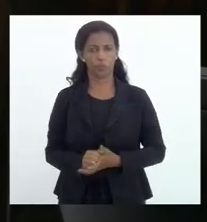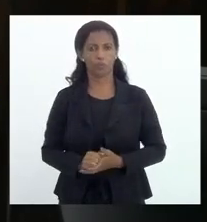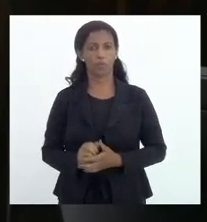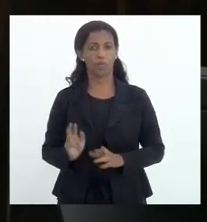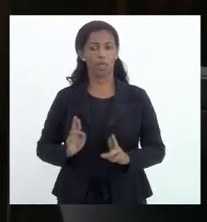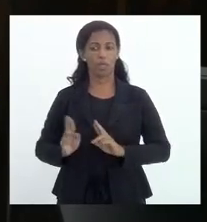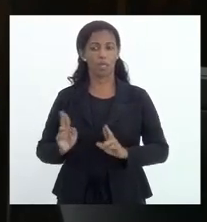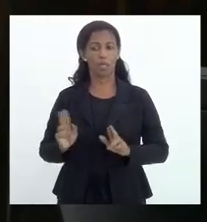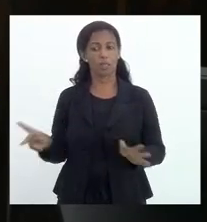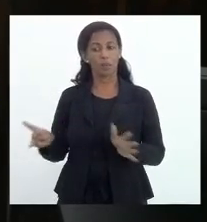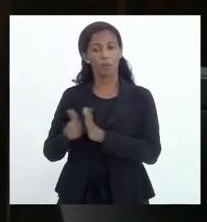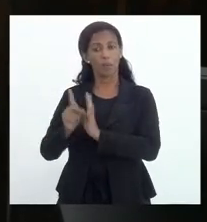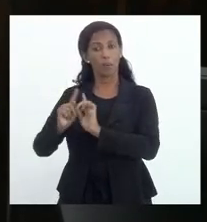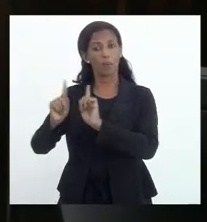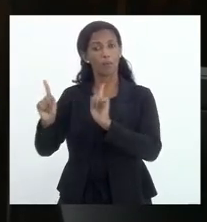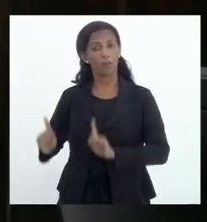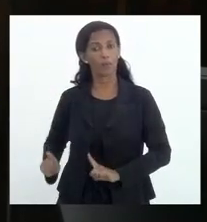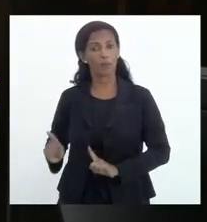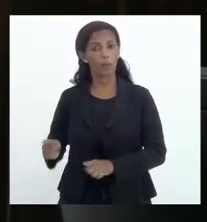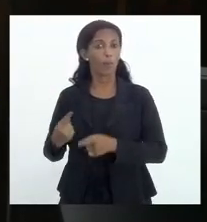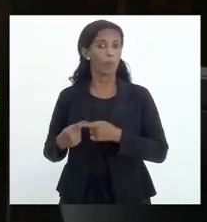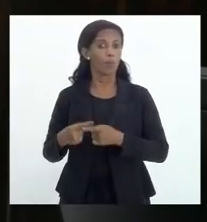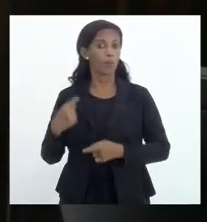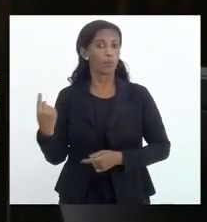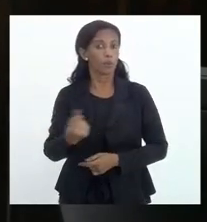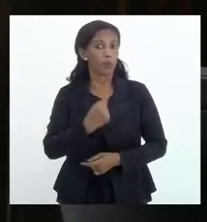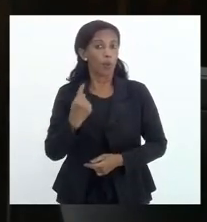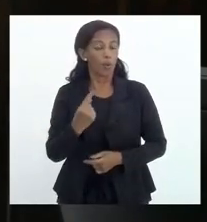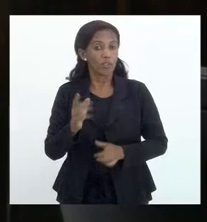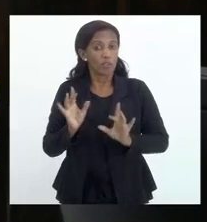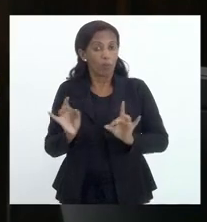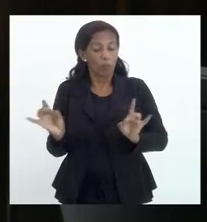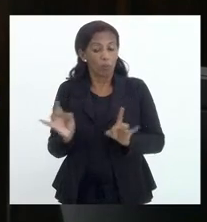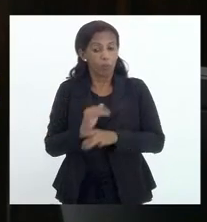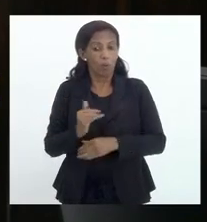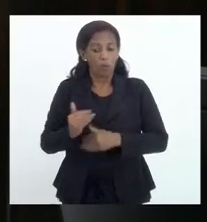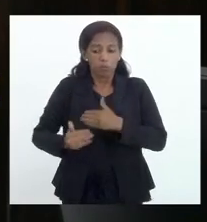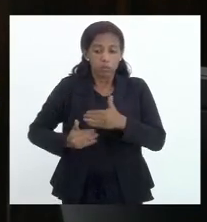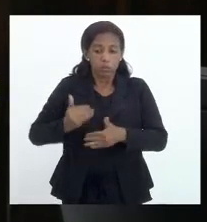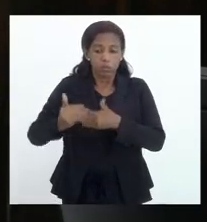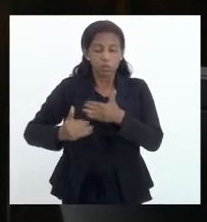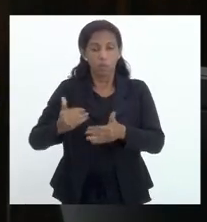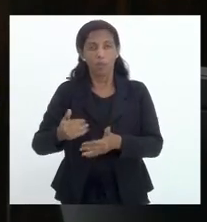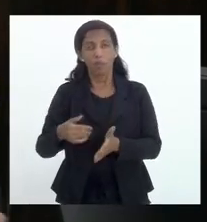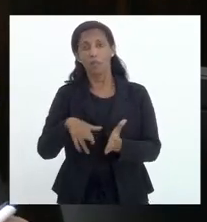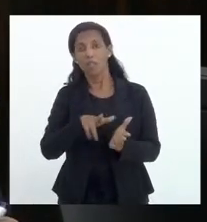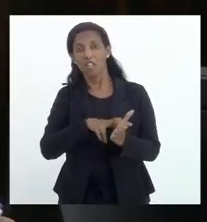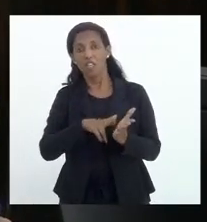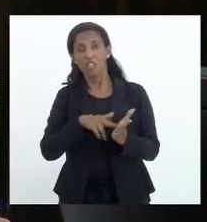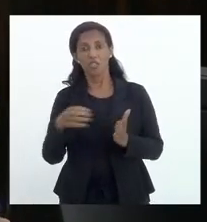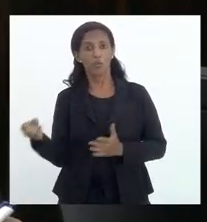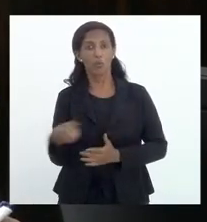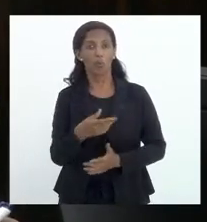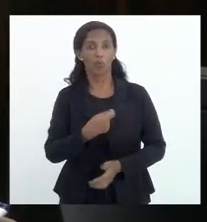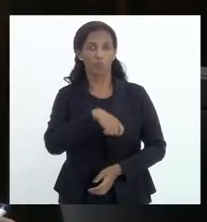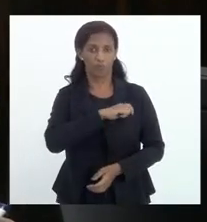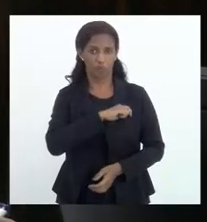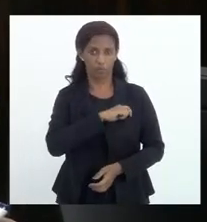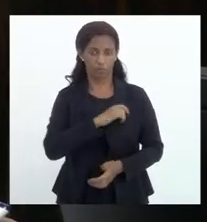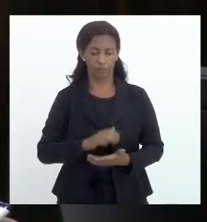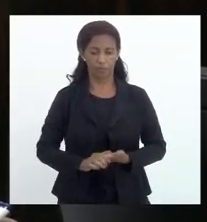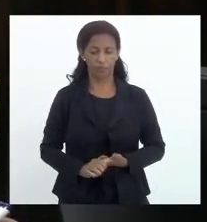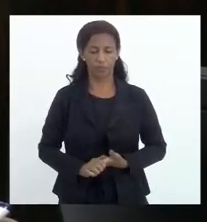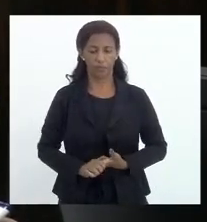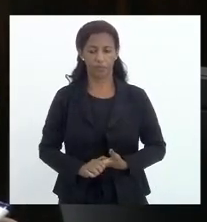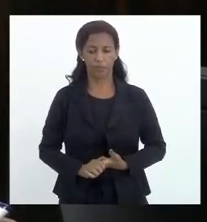aos servidores, principalmente porque também nós já vamos estar andando dentro desse novo regime de recuperação fiscal. Quanto